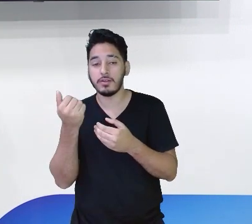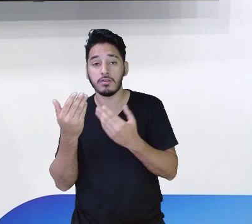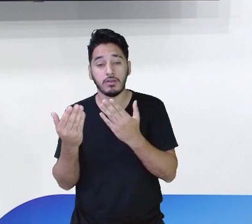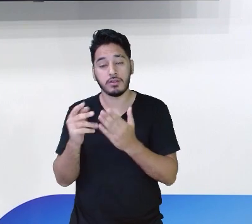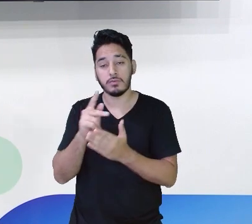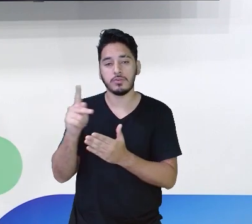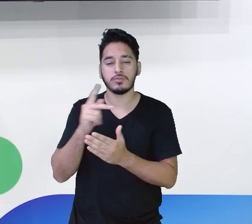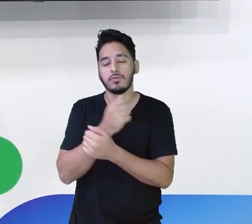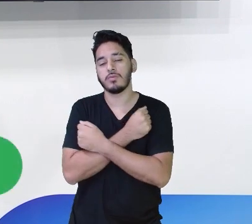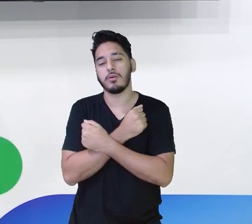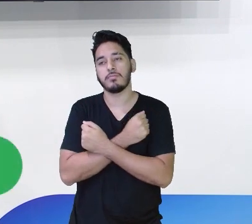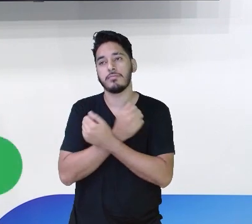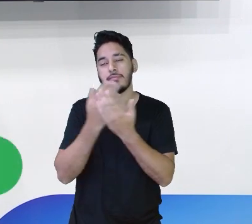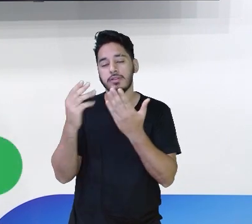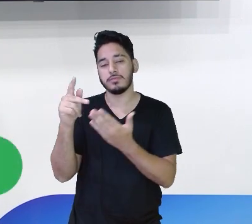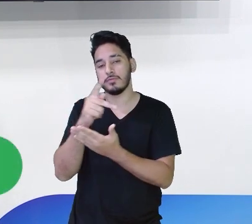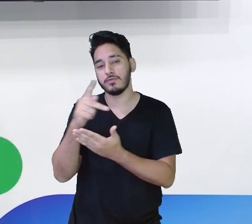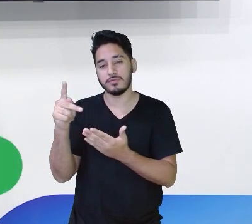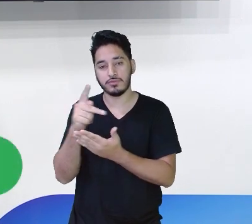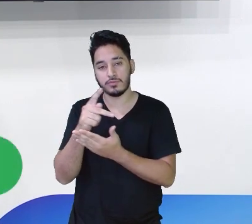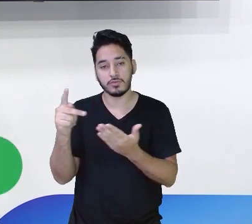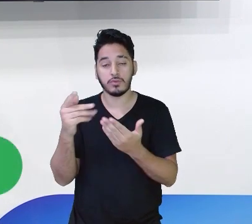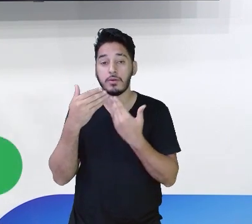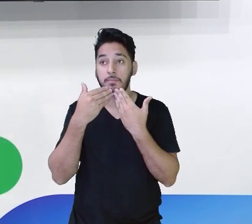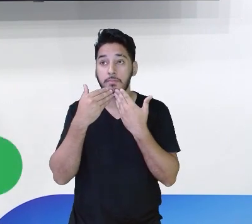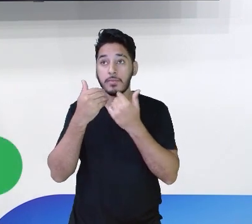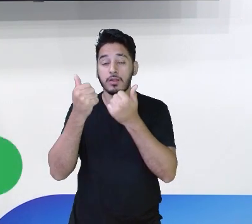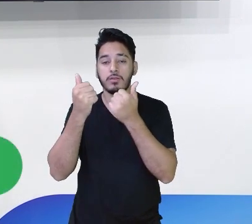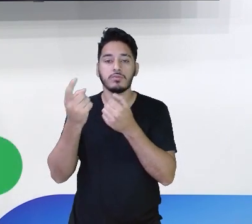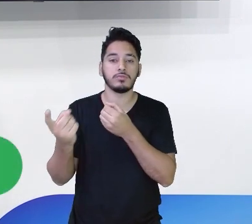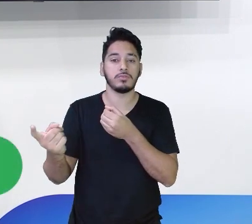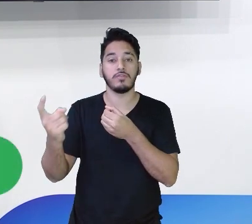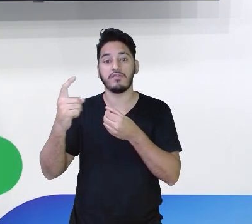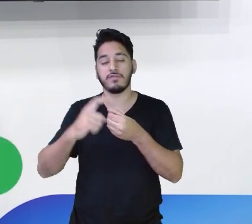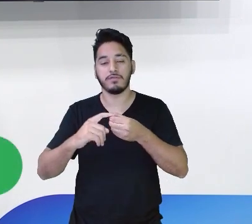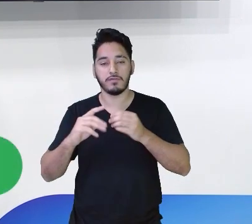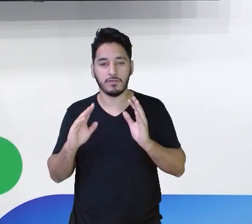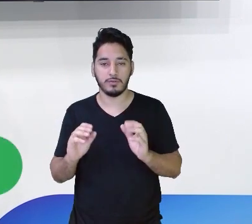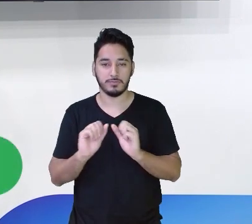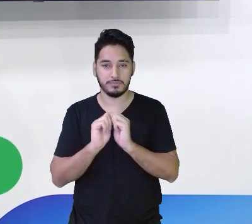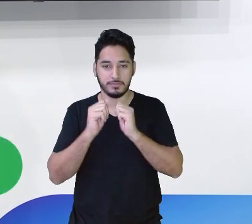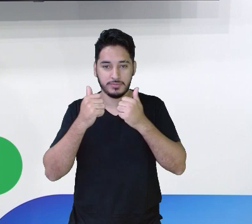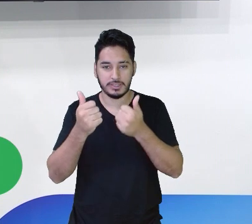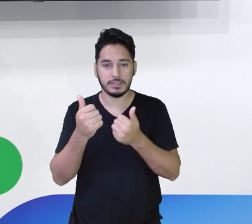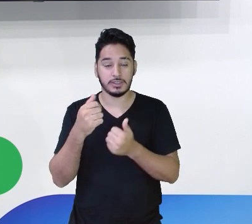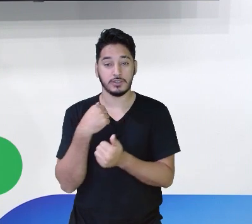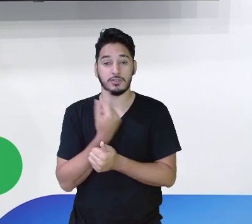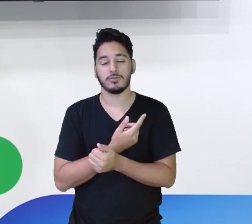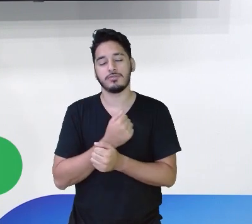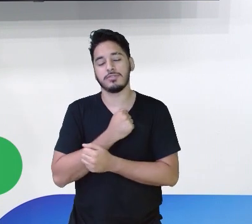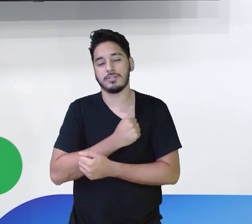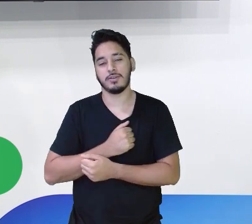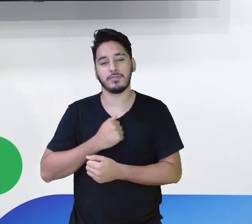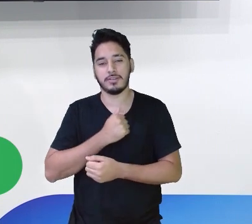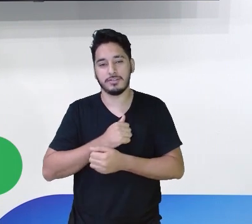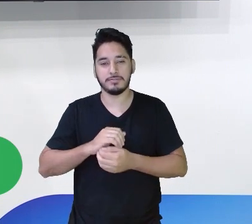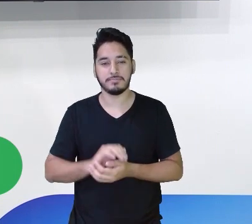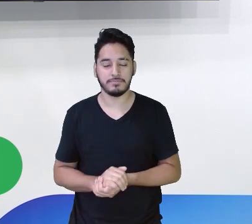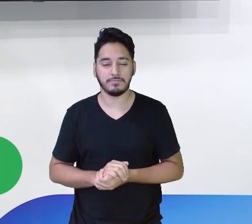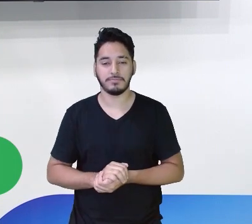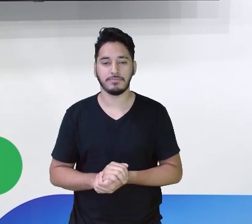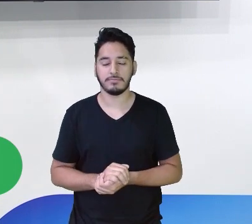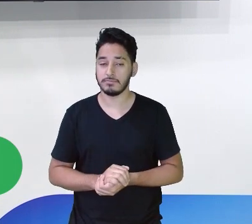Abigail, um abraço para você, melhoras, esperamos que você retorne em breve, tá? Todo mundo com saudade.